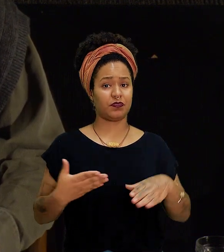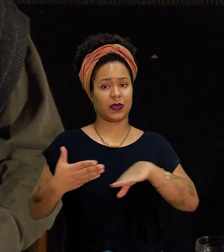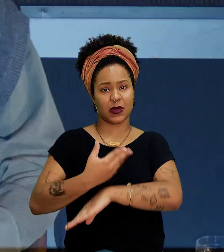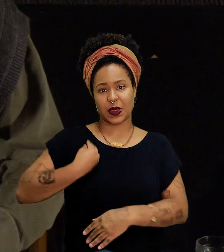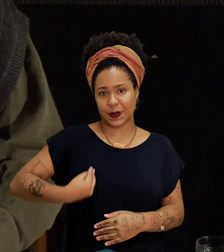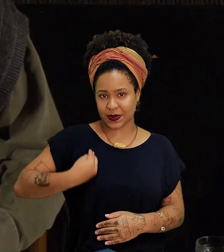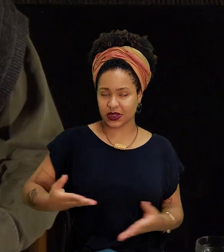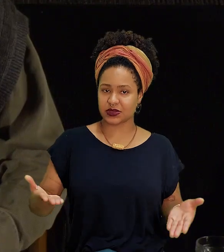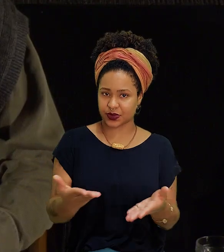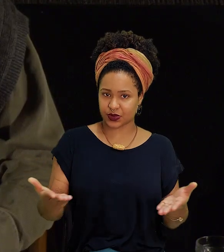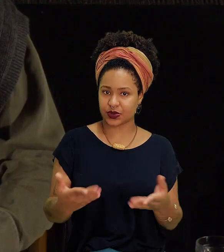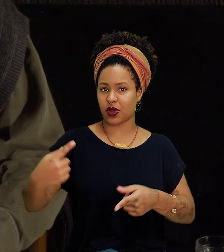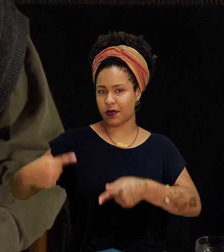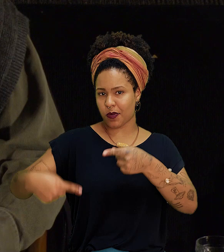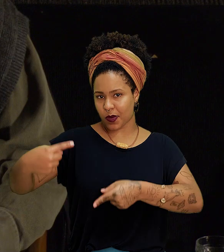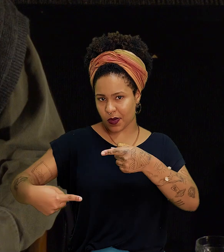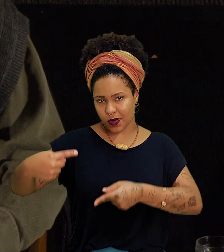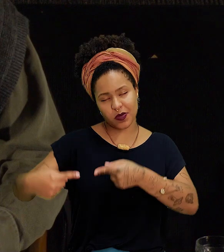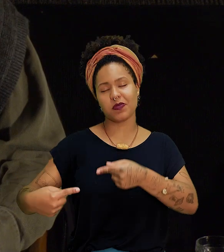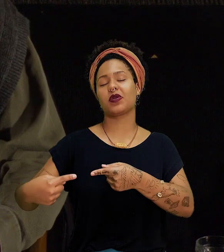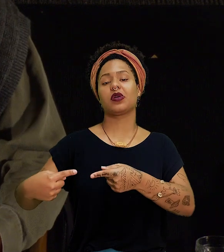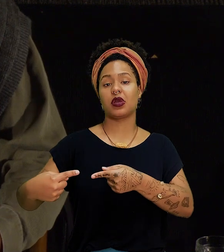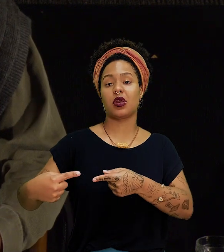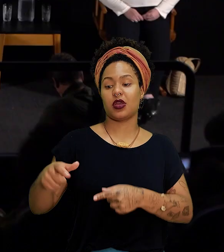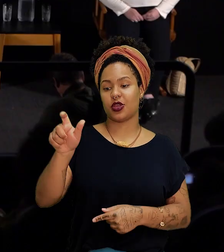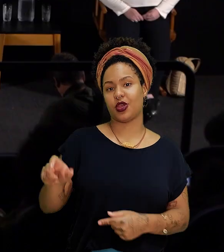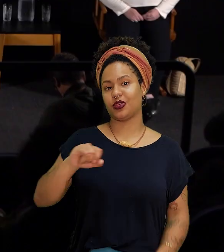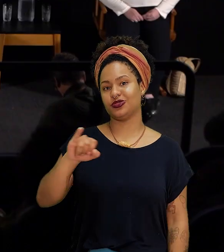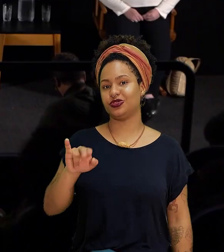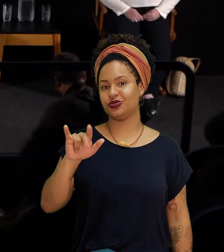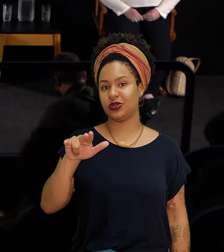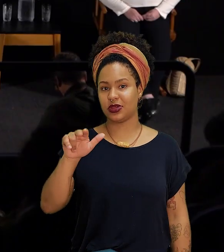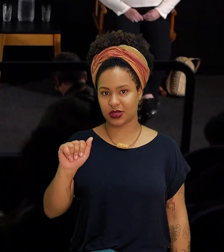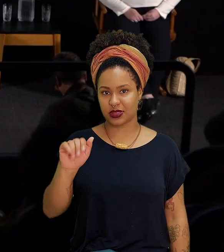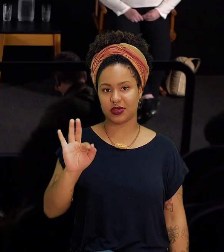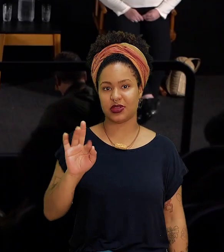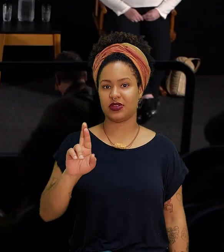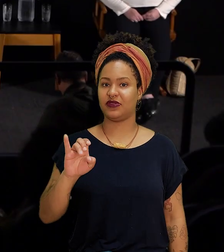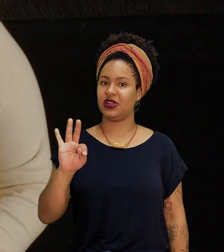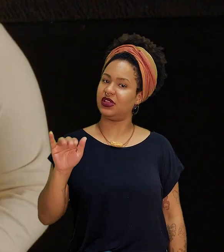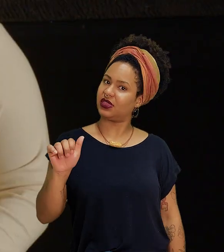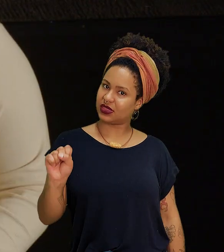E participam deste debate a Juliana Freitas,